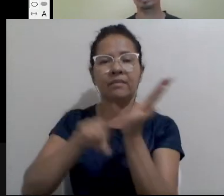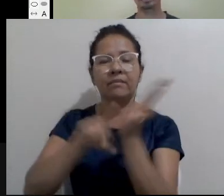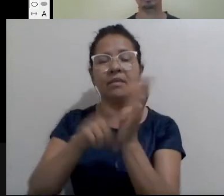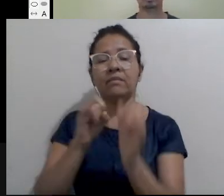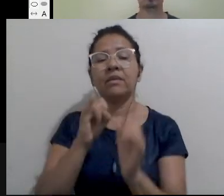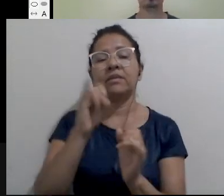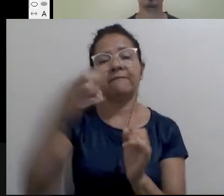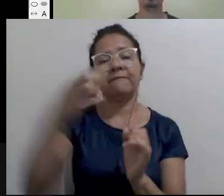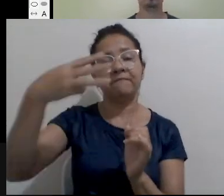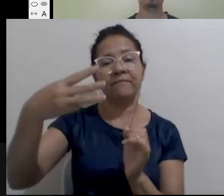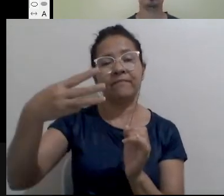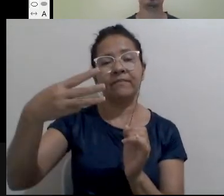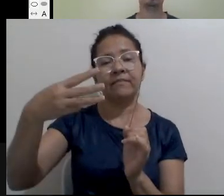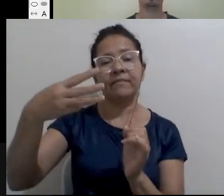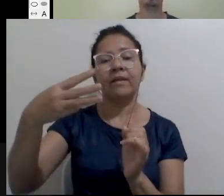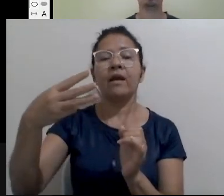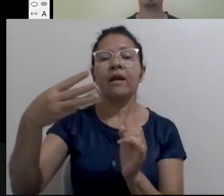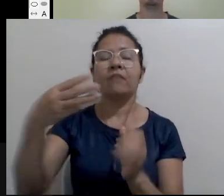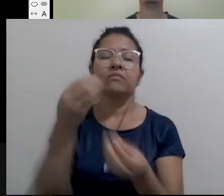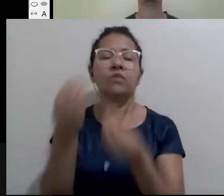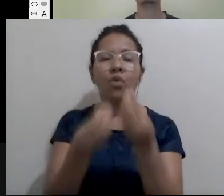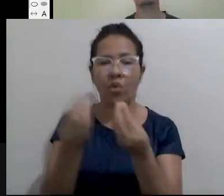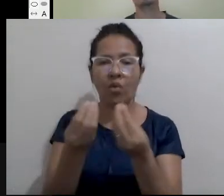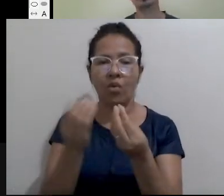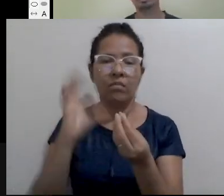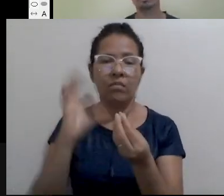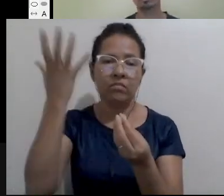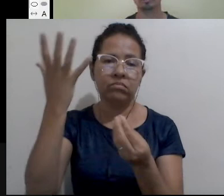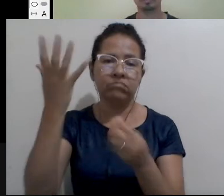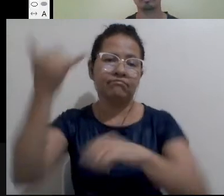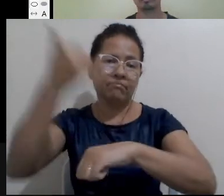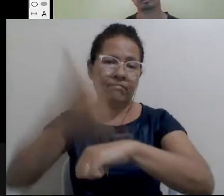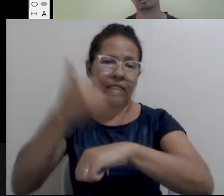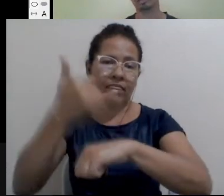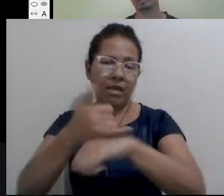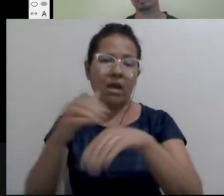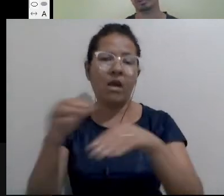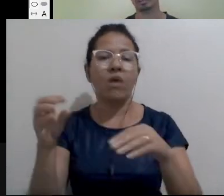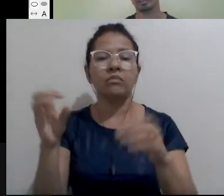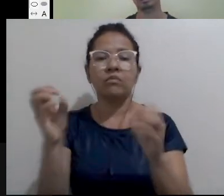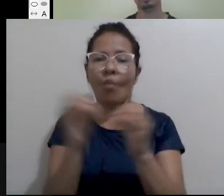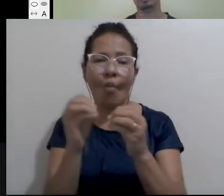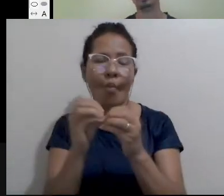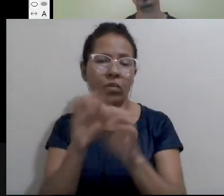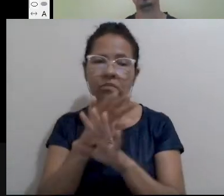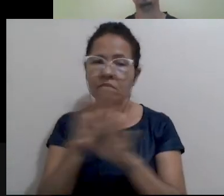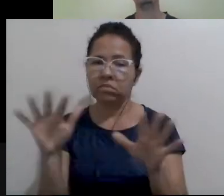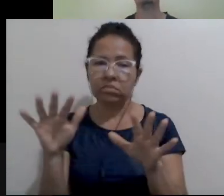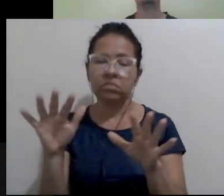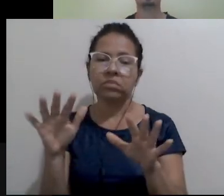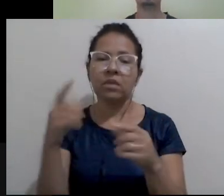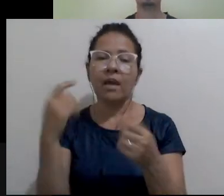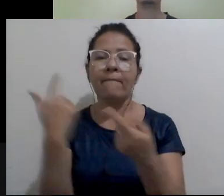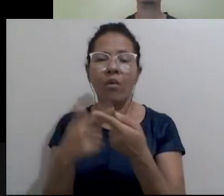cargas negativas perdeu-se como? Através da neutralização das cargas positivas do metal. Então, se tem 3 cargas negativas perdidas,